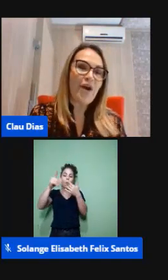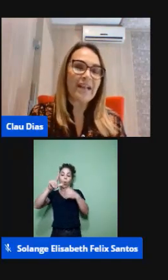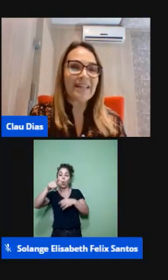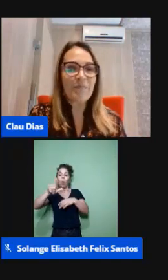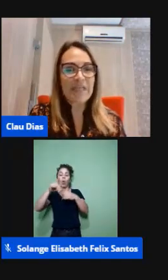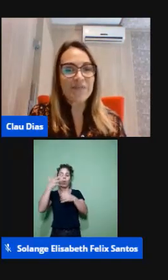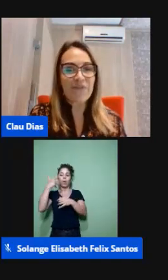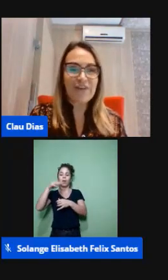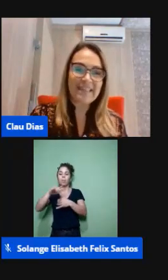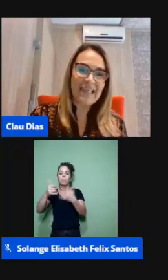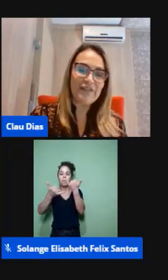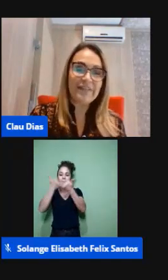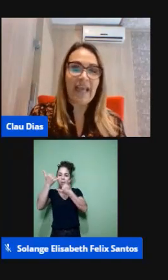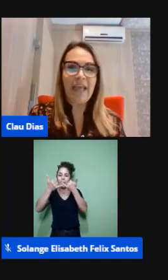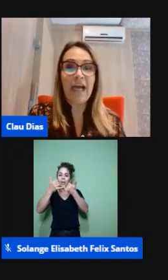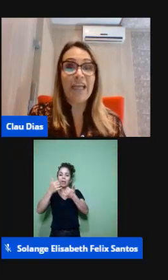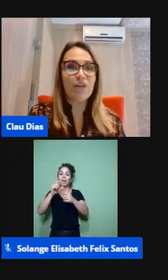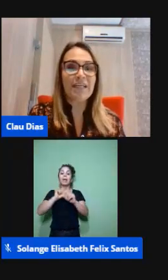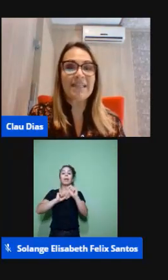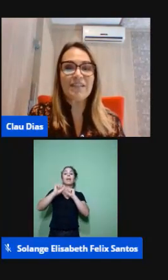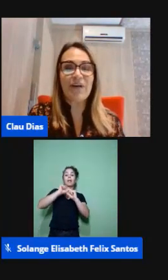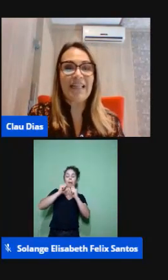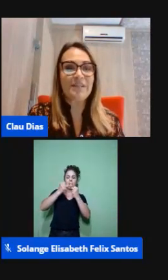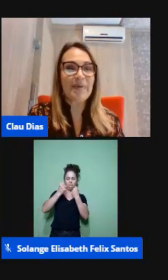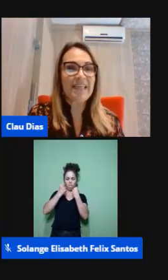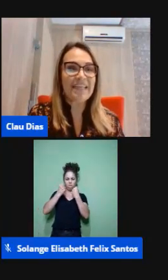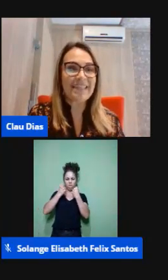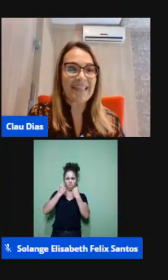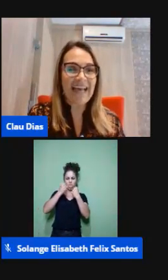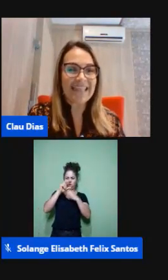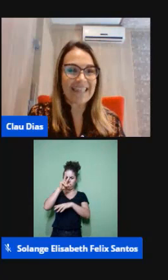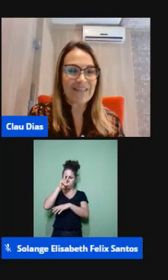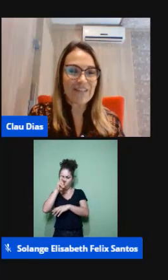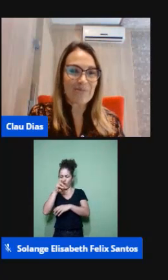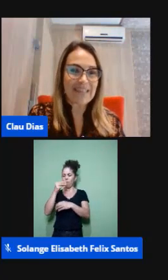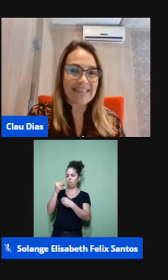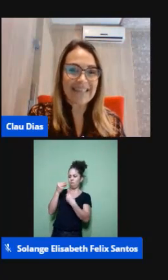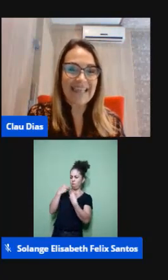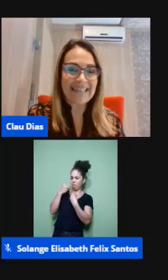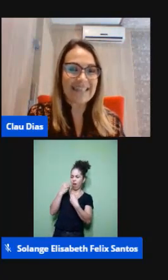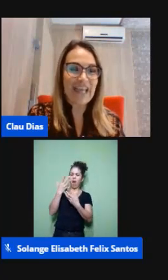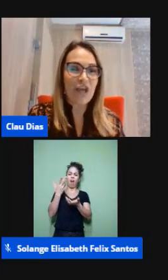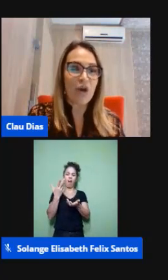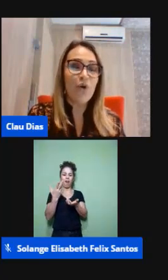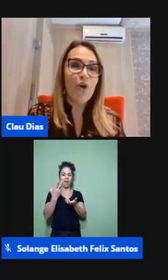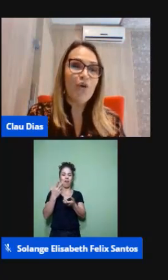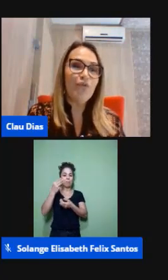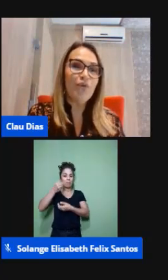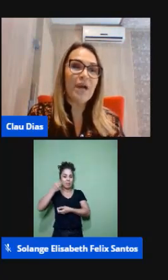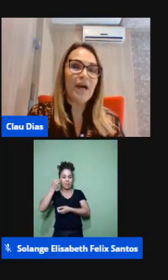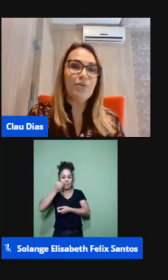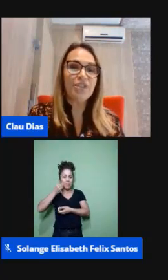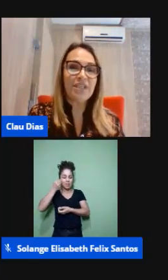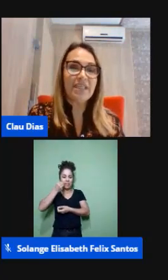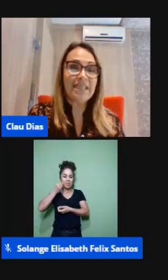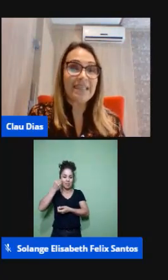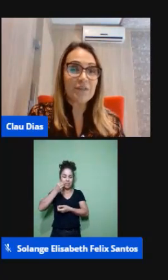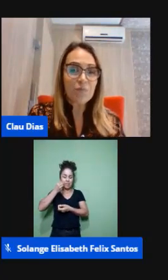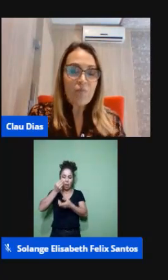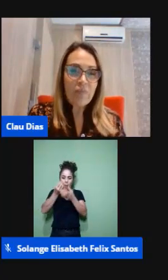a maior, quem tem mais força, quem não tem. Aí outra criança com aquela experiência clássica que nós temos nas ciências, né? Que é o